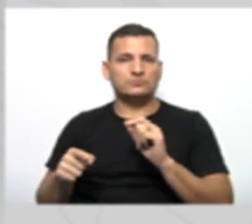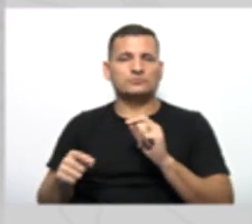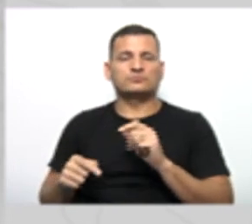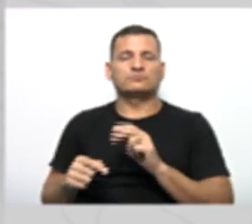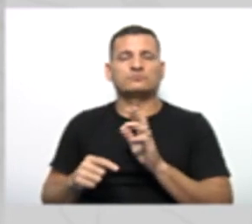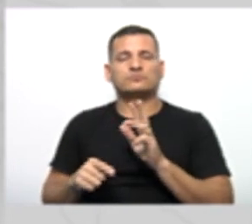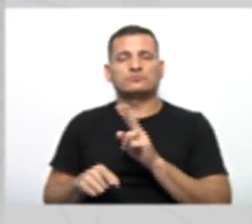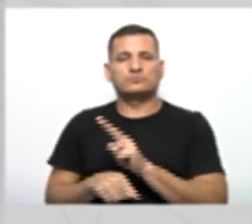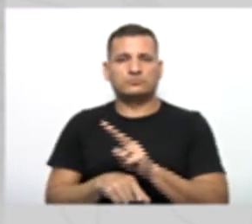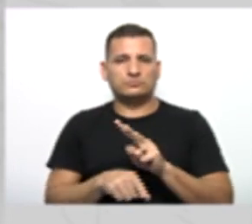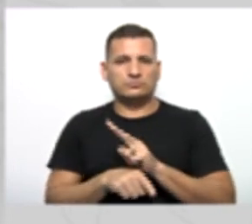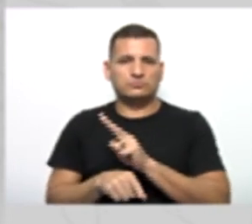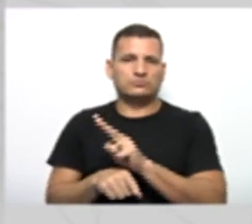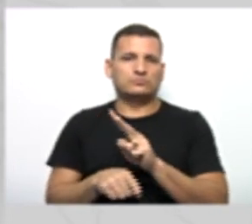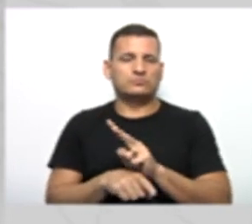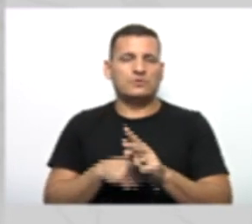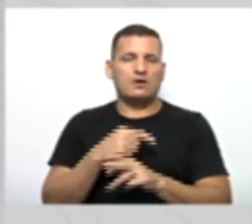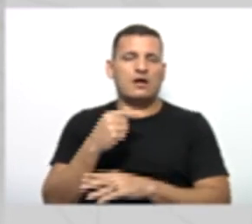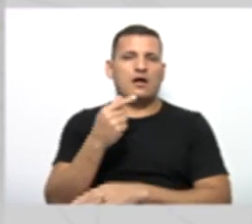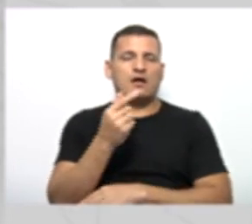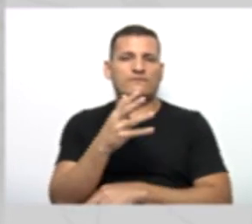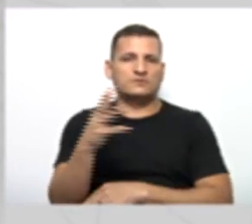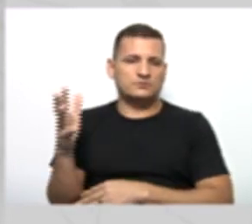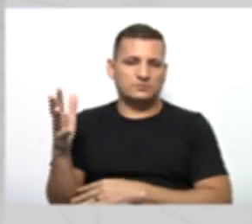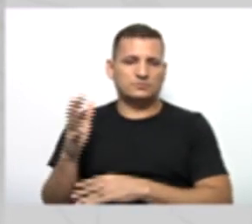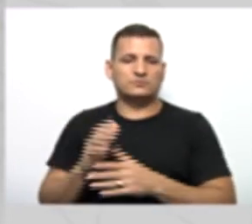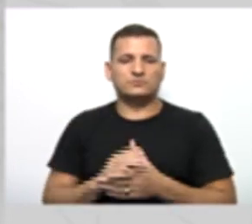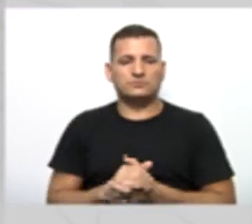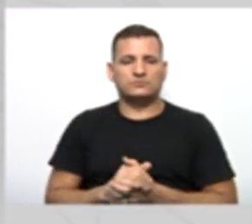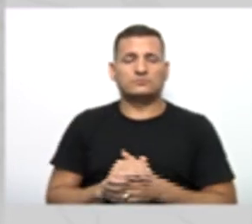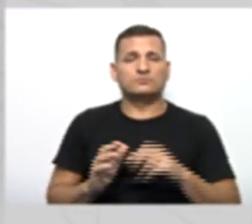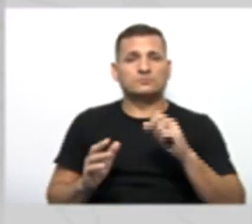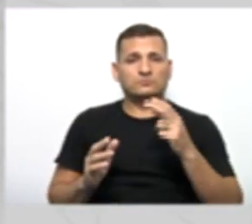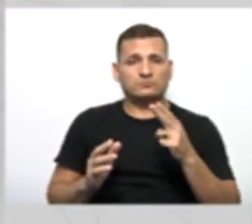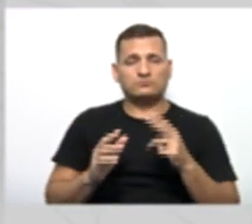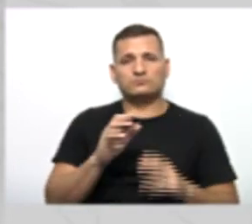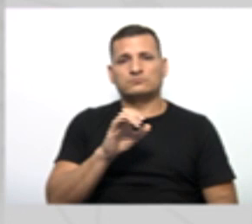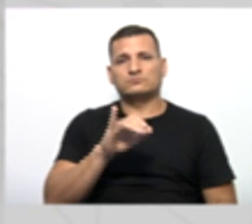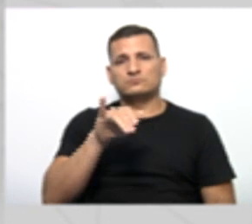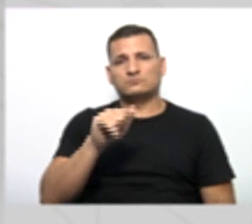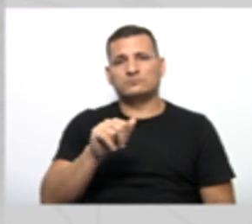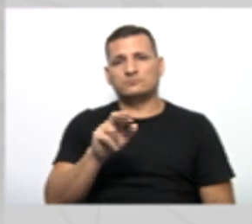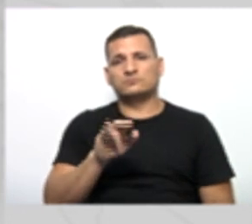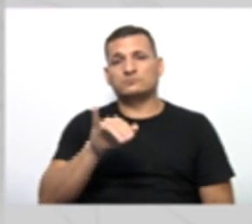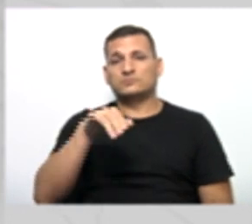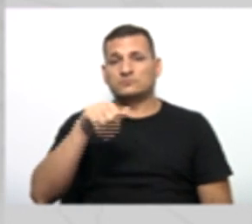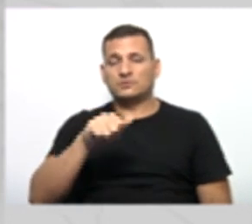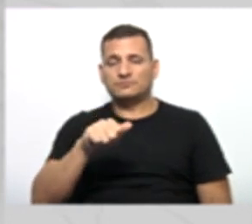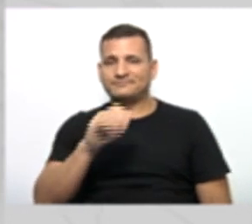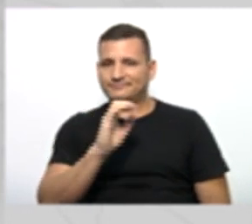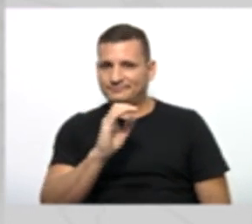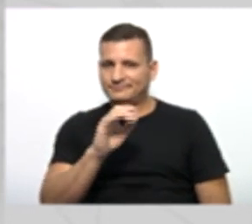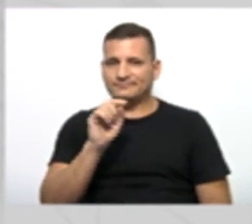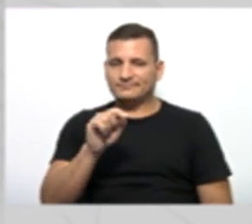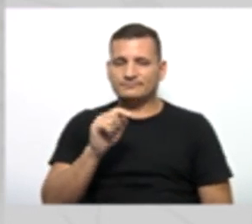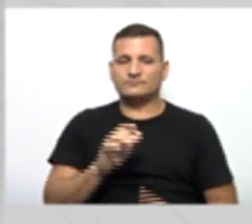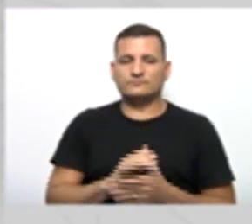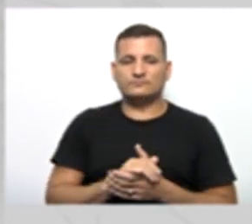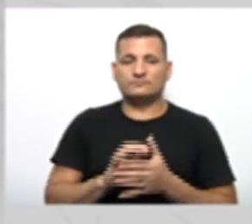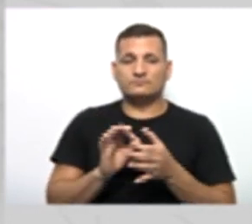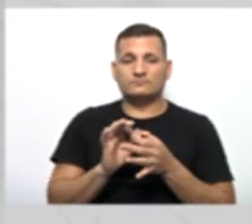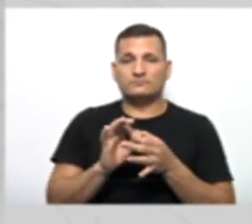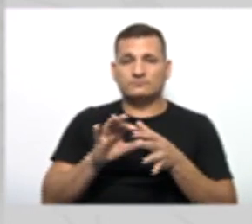preservação ambiental. Ou ainda, o objetivo do EIA-RIMA é letra C, permitir que